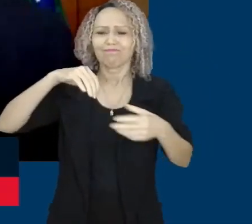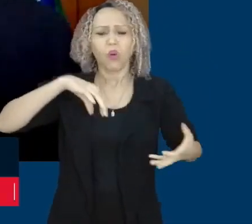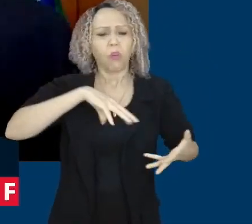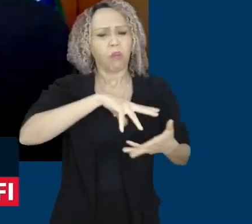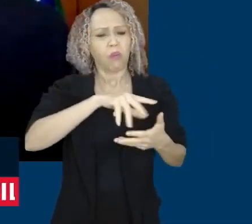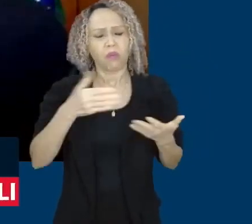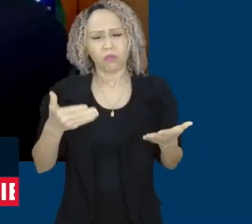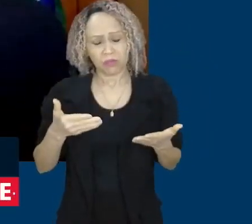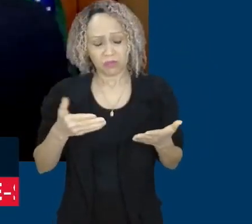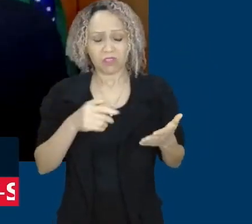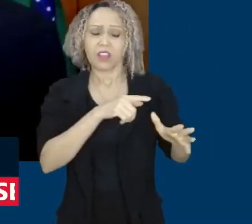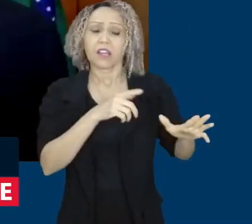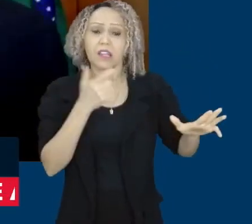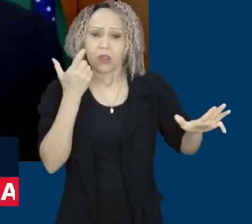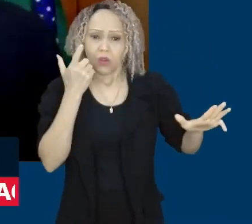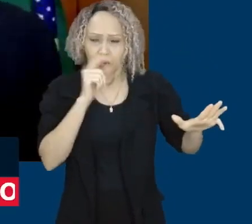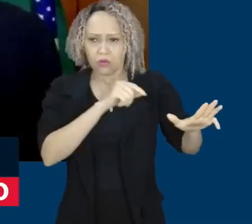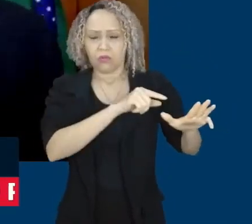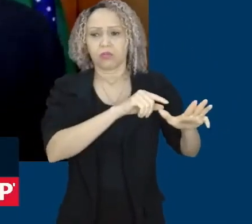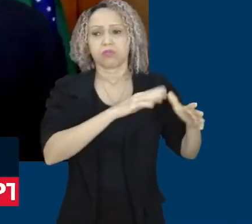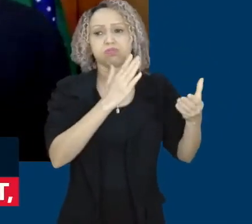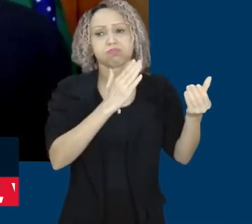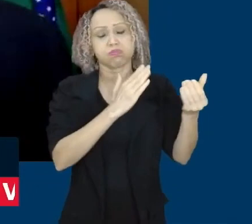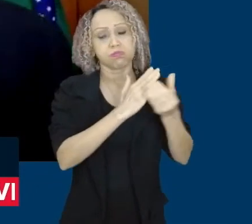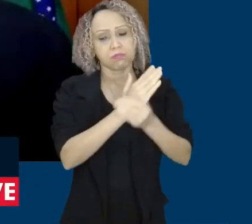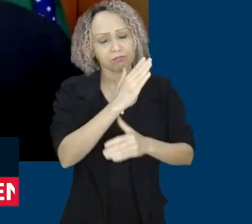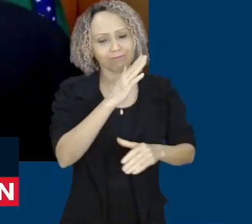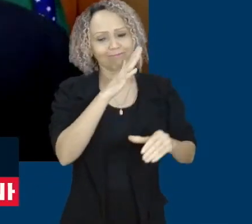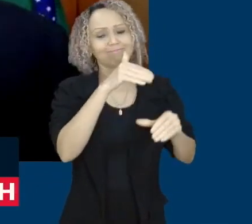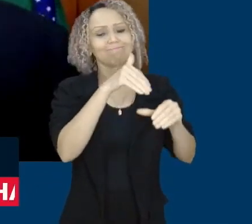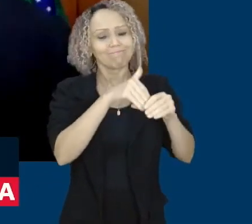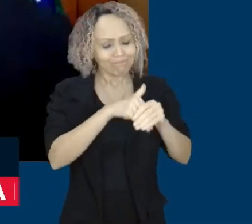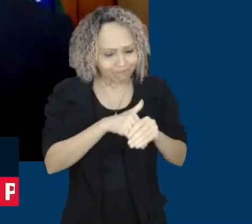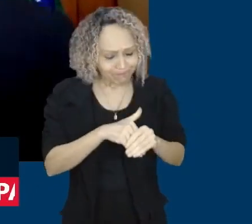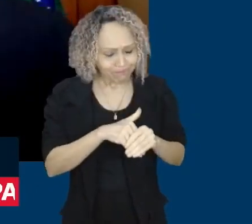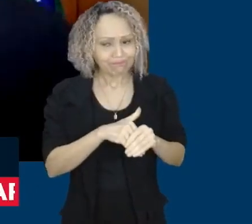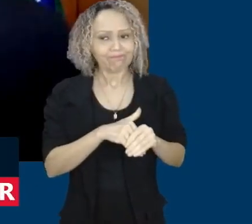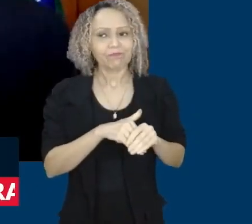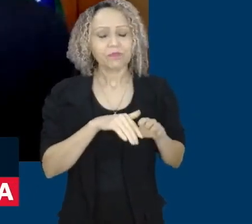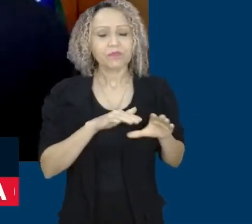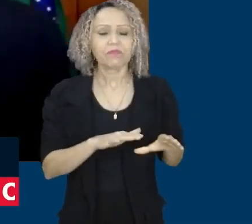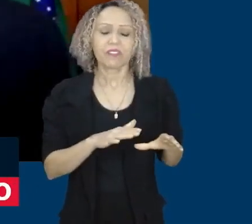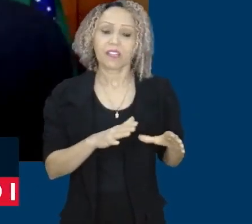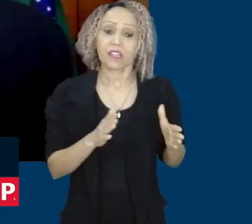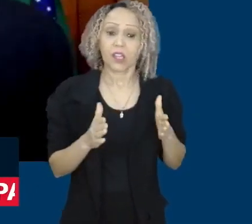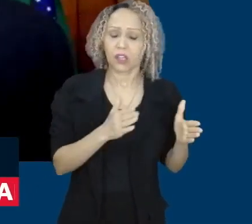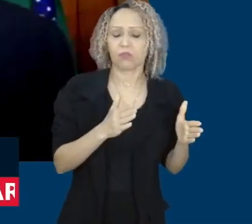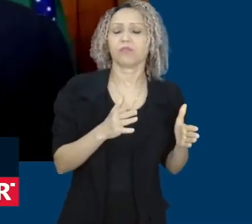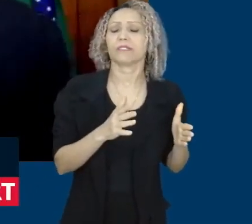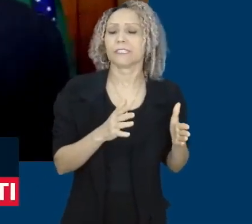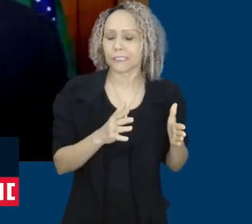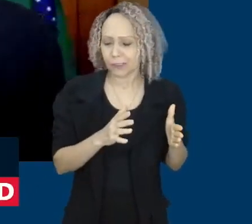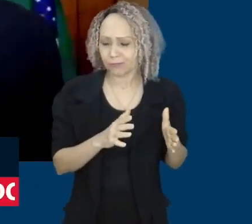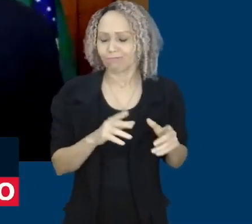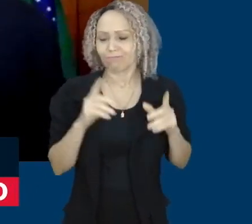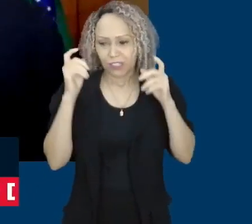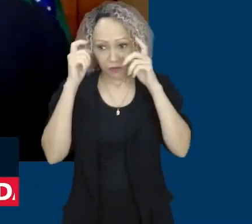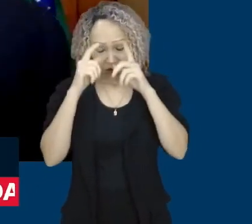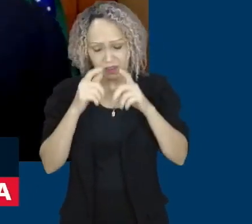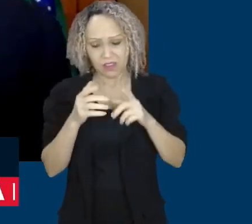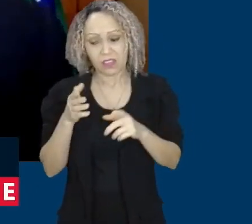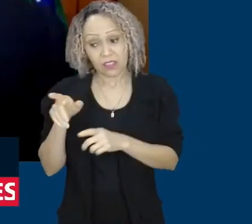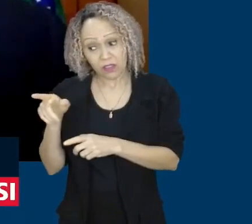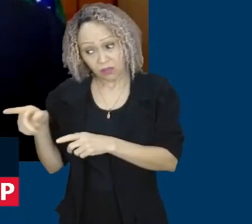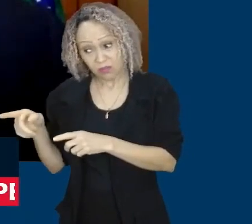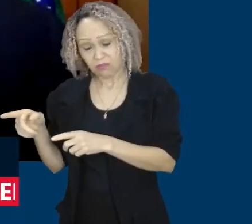muito obscurantista, desse momento de muita desrespeito, né, de falta de empatia pelo